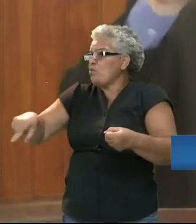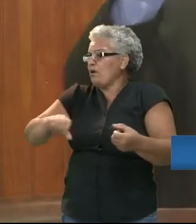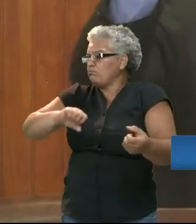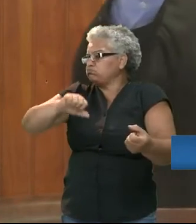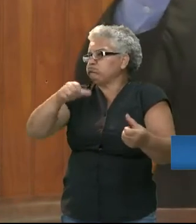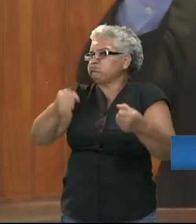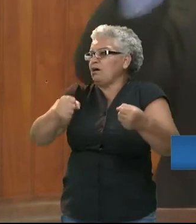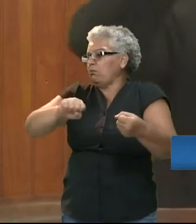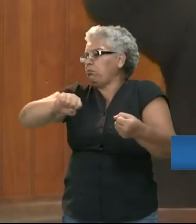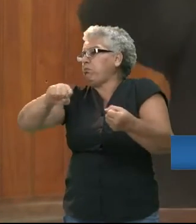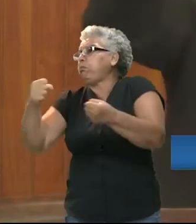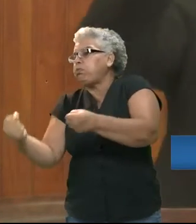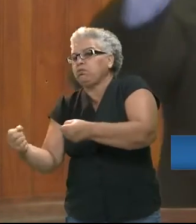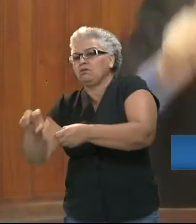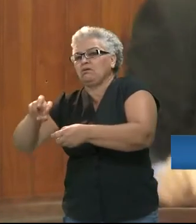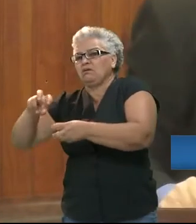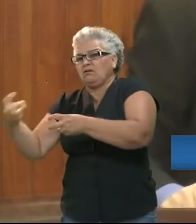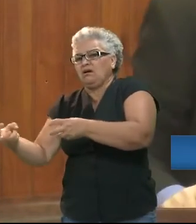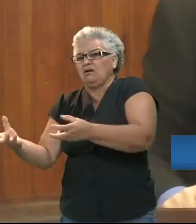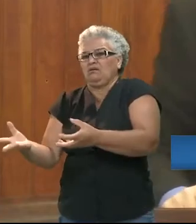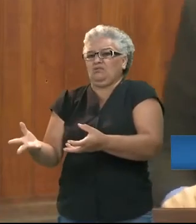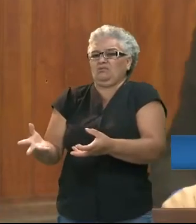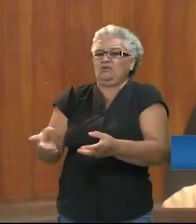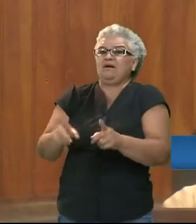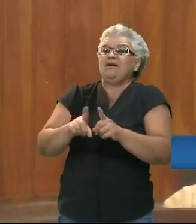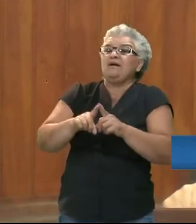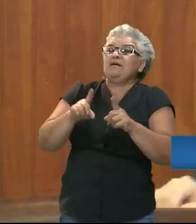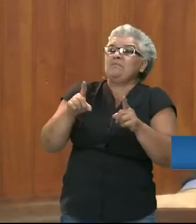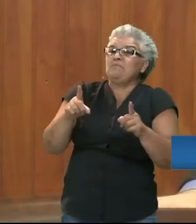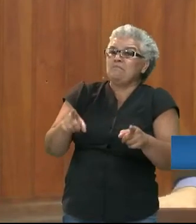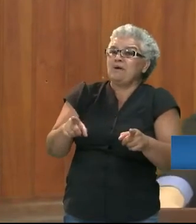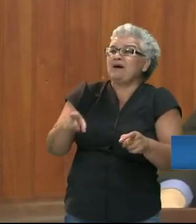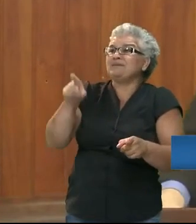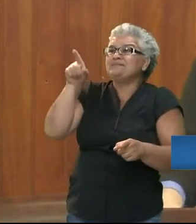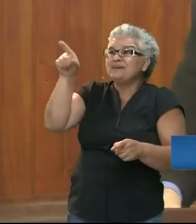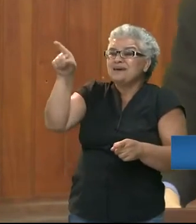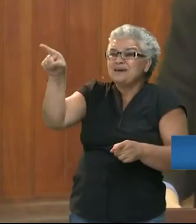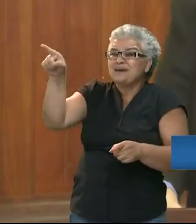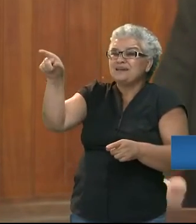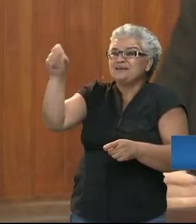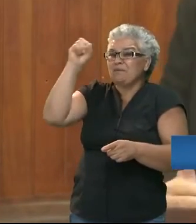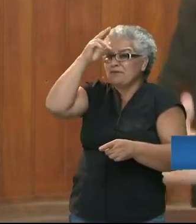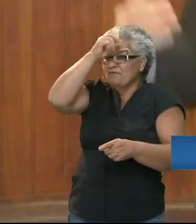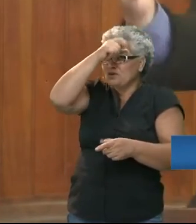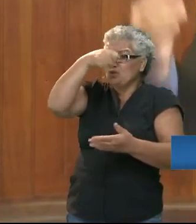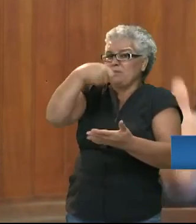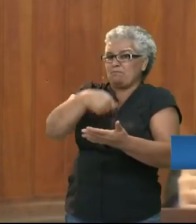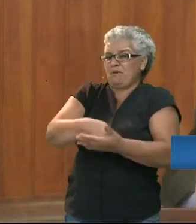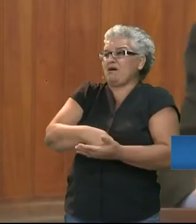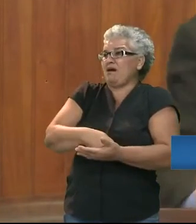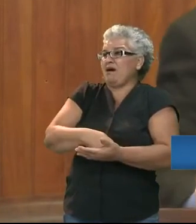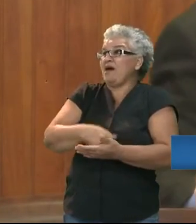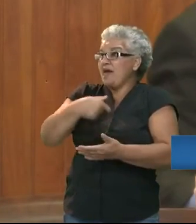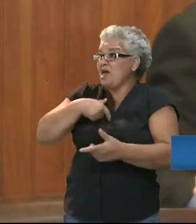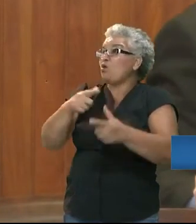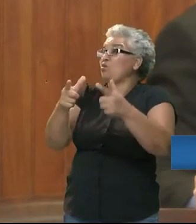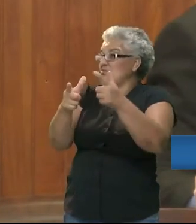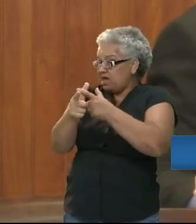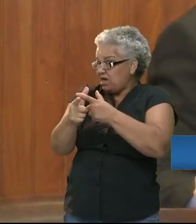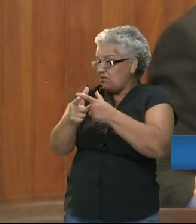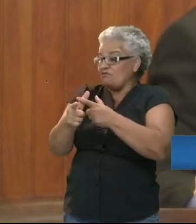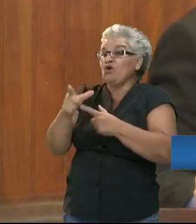Mas sobre aquilo, quando eles têm que me pagar, eles me pagam com 0,5%. Mas quando eu devo para ele, eu pago com 1%.